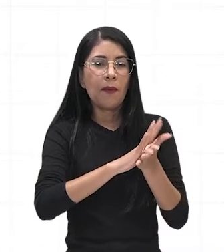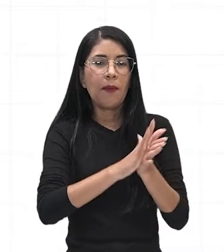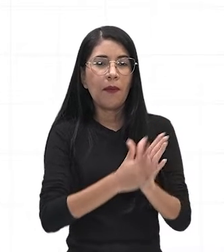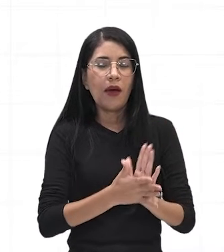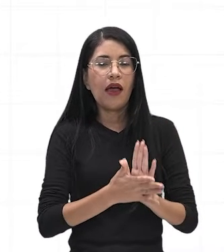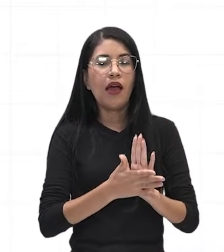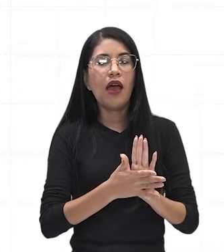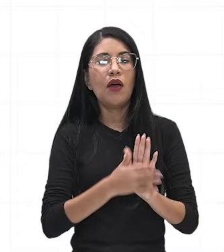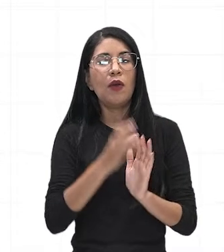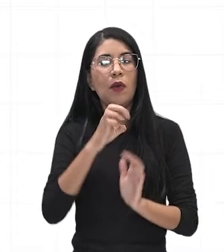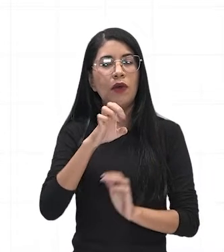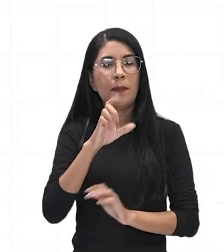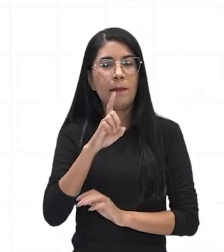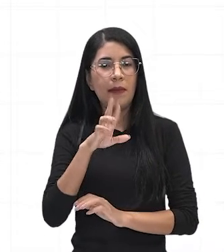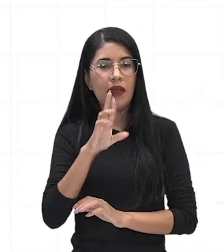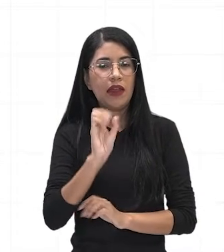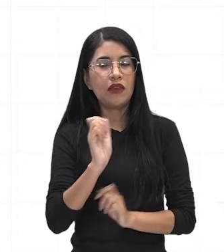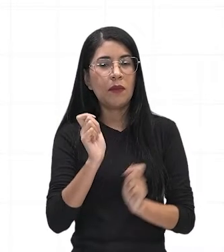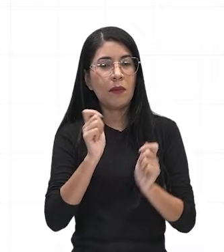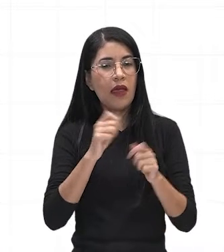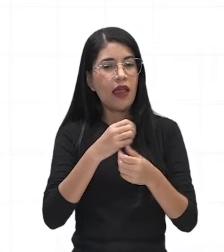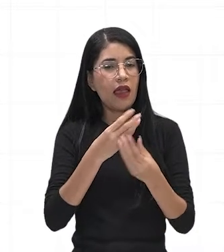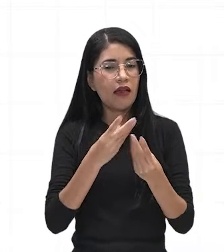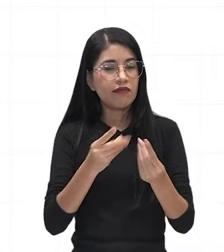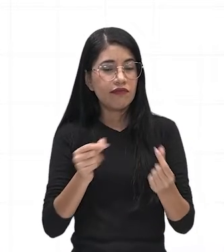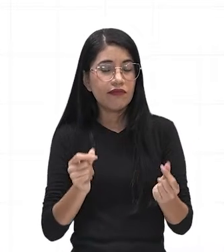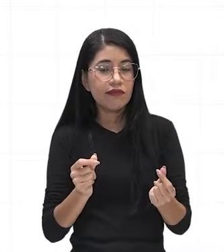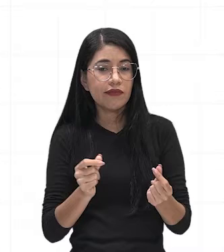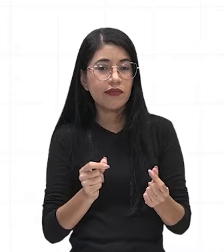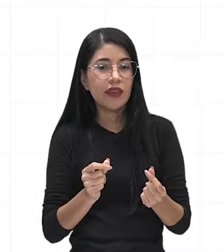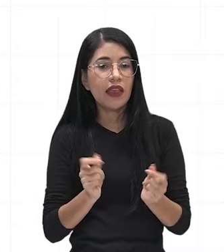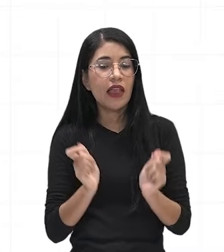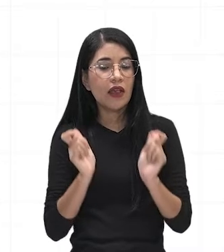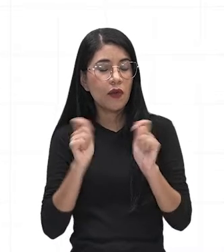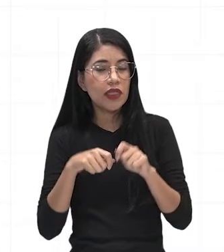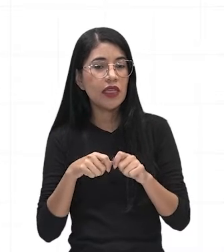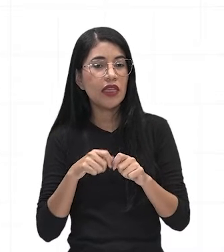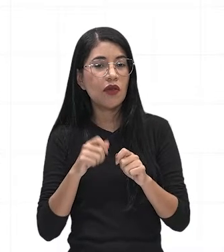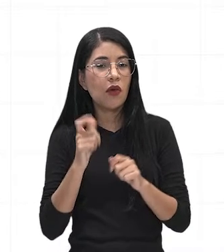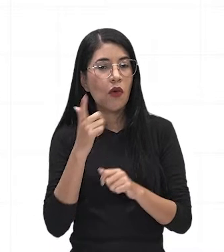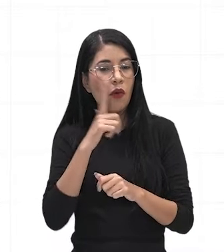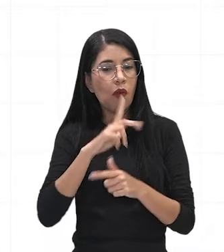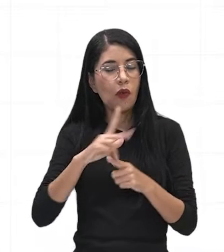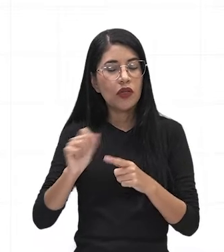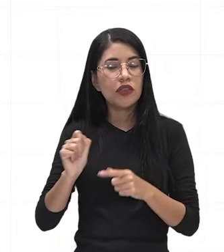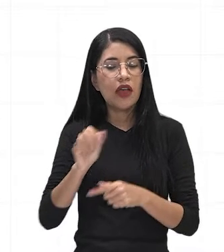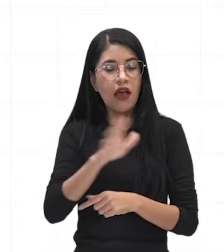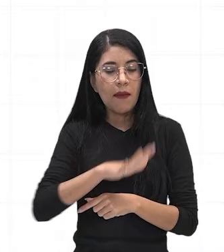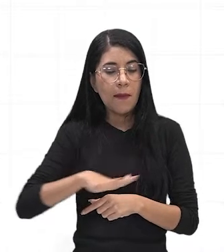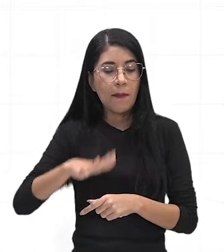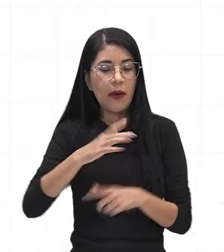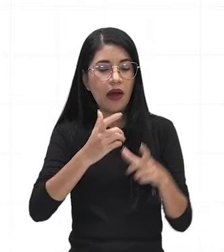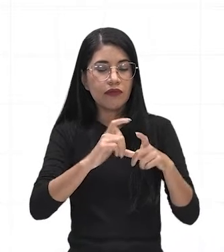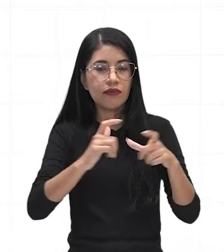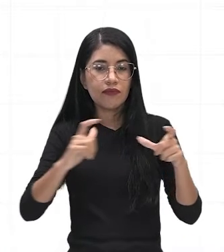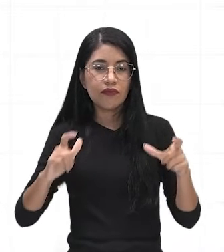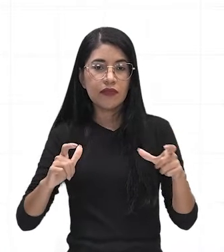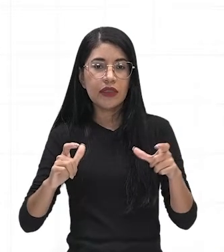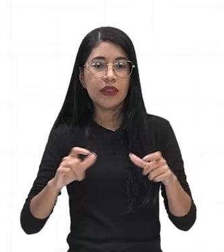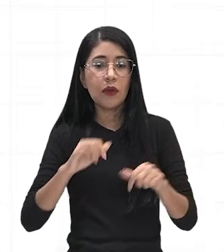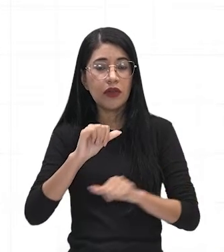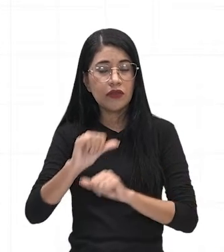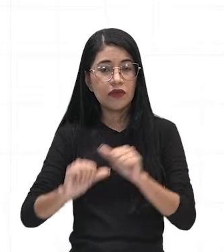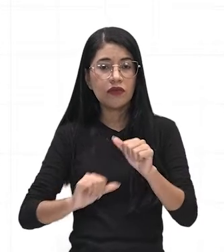persas conquistassem toda a região, tá? Então, de povos subjugados pelos medos, eles vão se